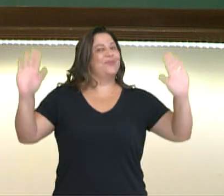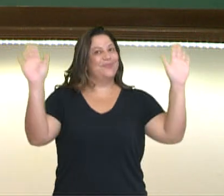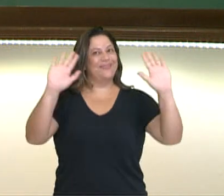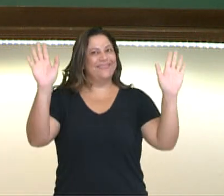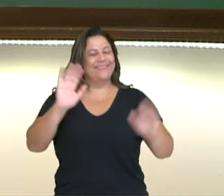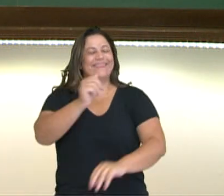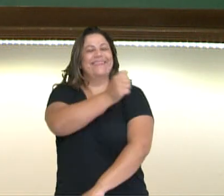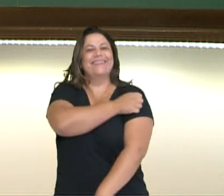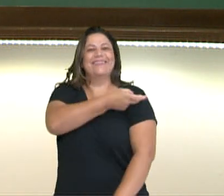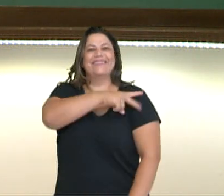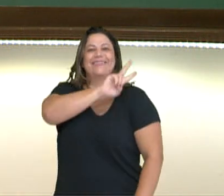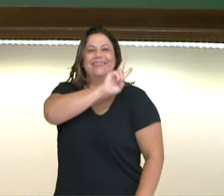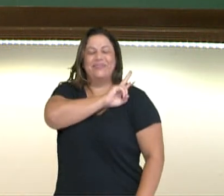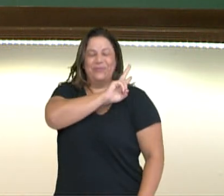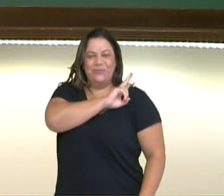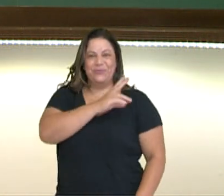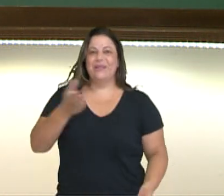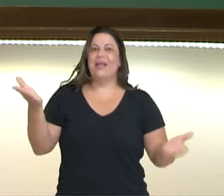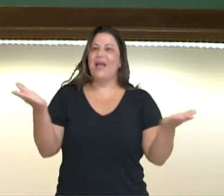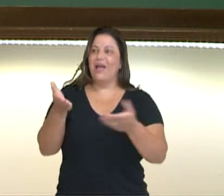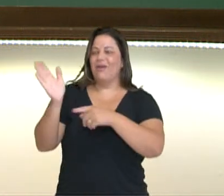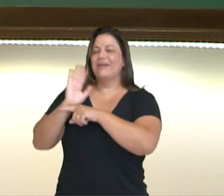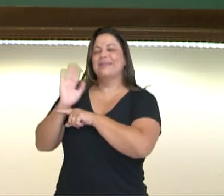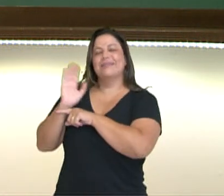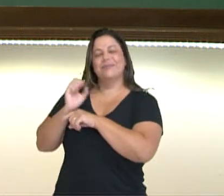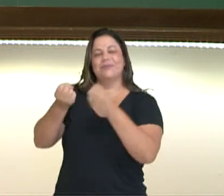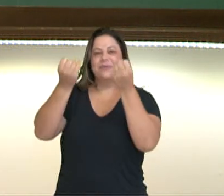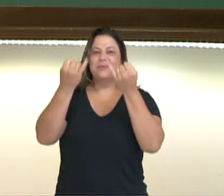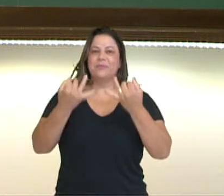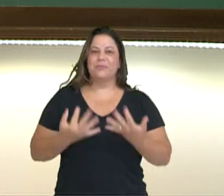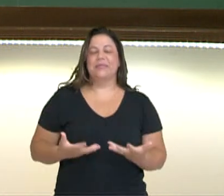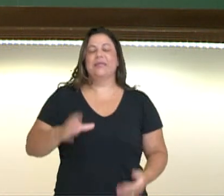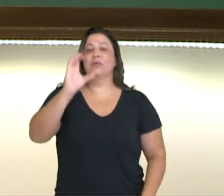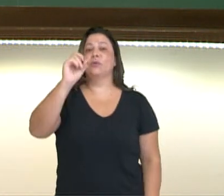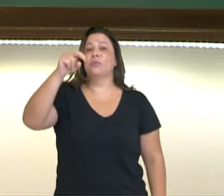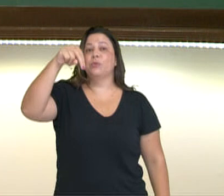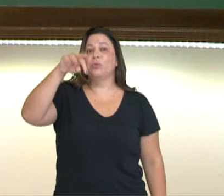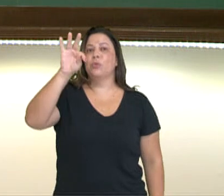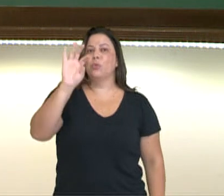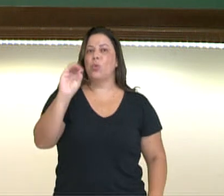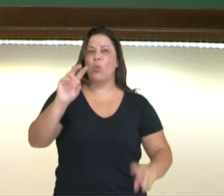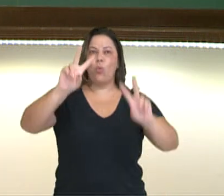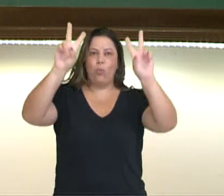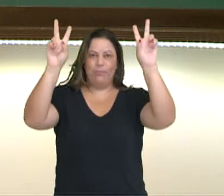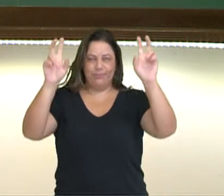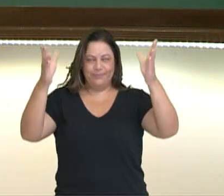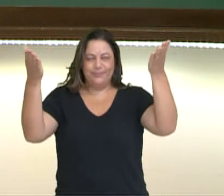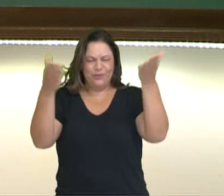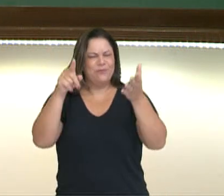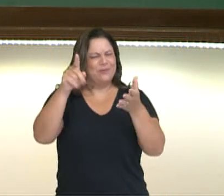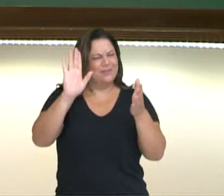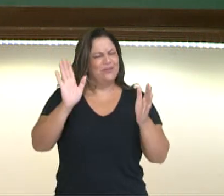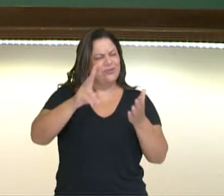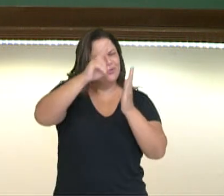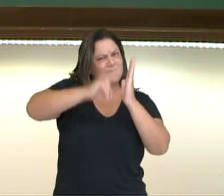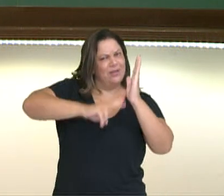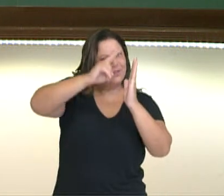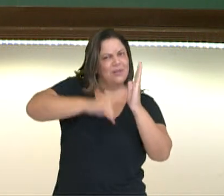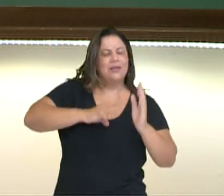Olá, estudantes da segunda série. Neste vídeo vamos falar sobre conto. Você já leu um conto? Conhece contos?